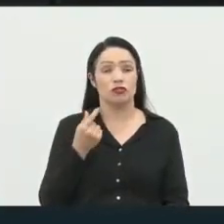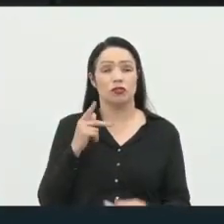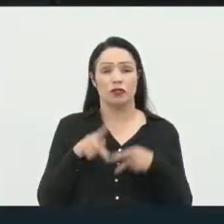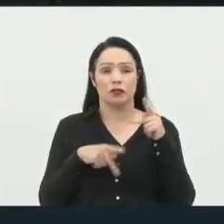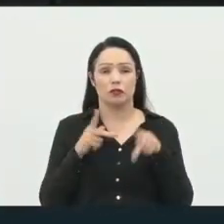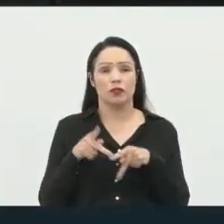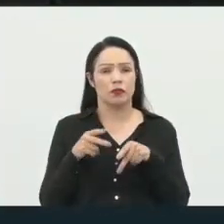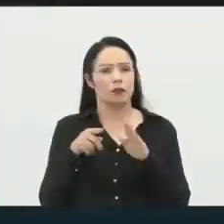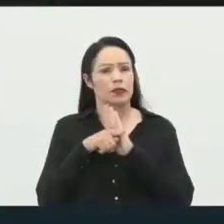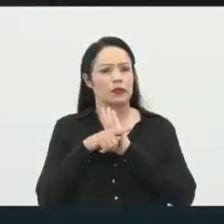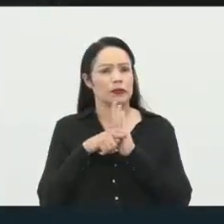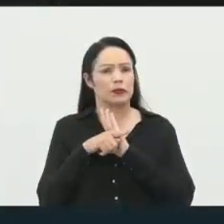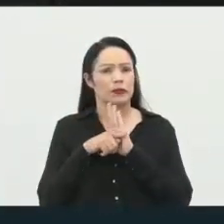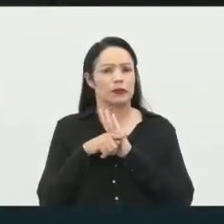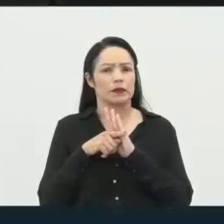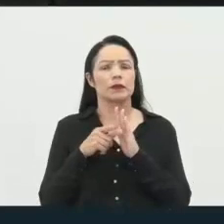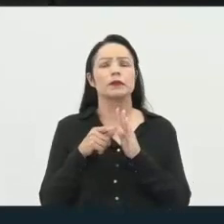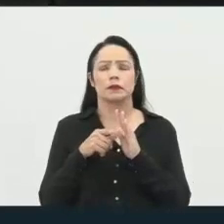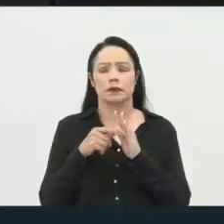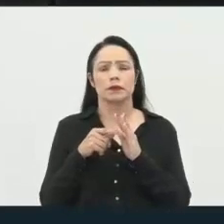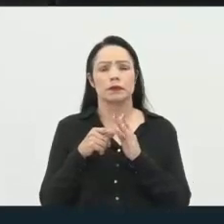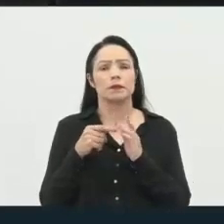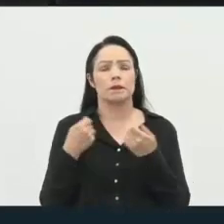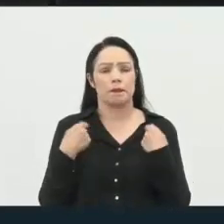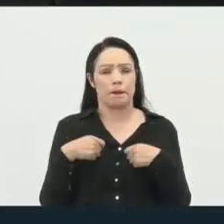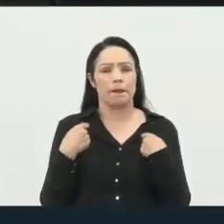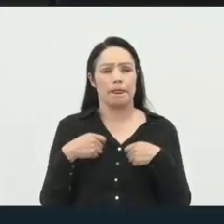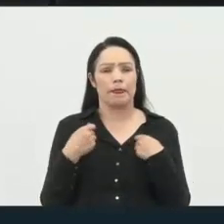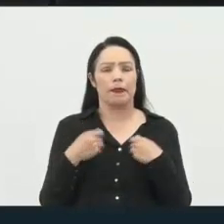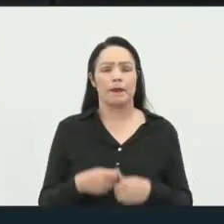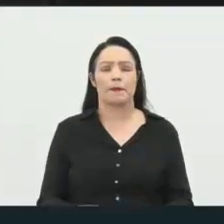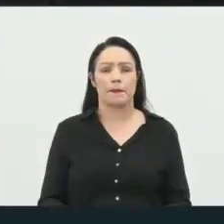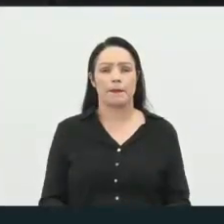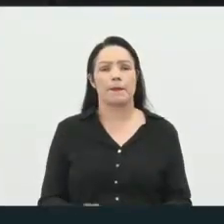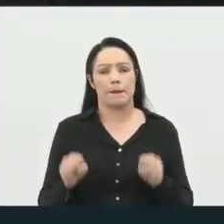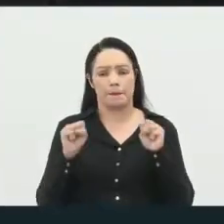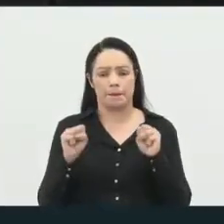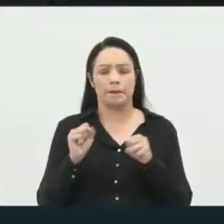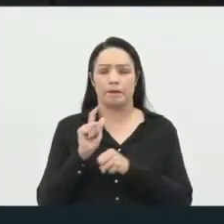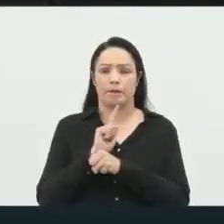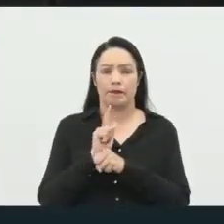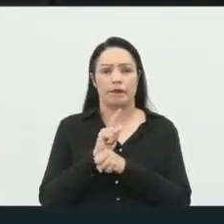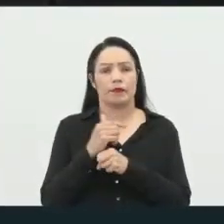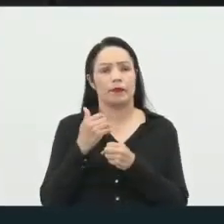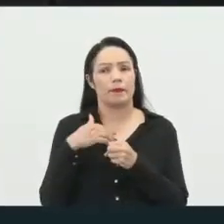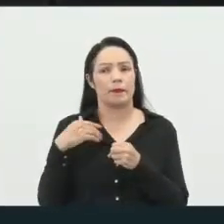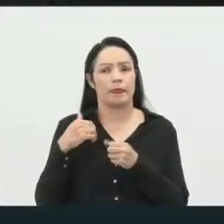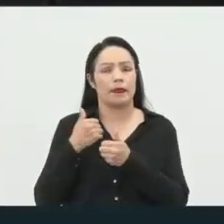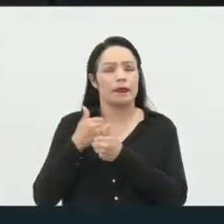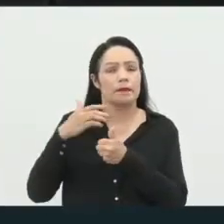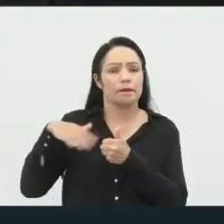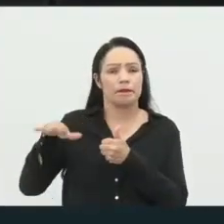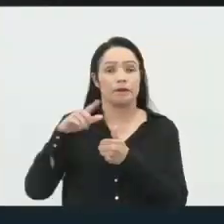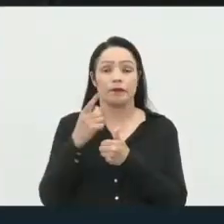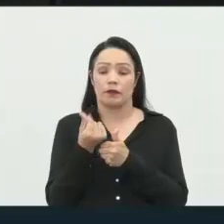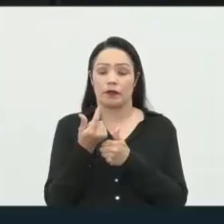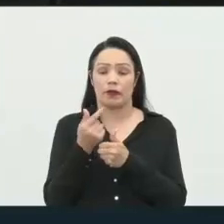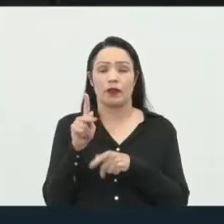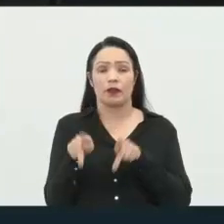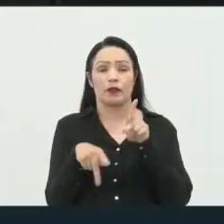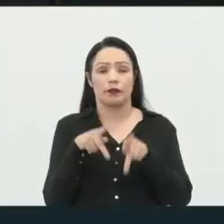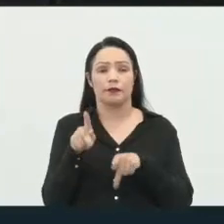o papel dos conselheiros seja gestor Regional é fiscalizar o dinheiro público não